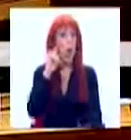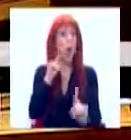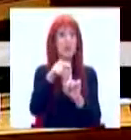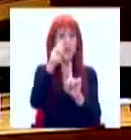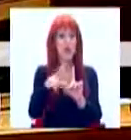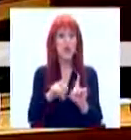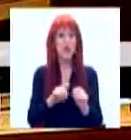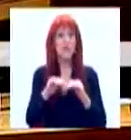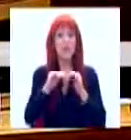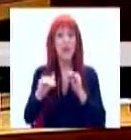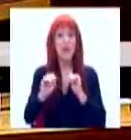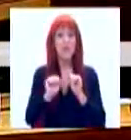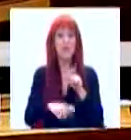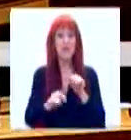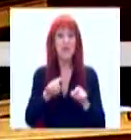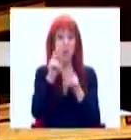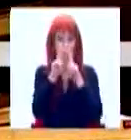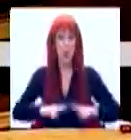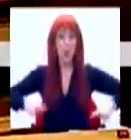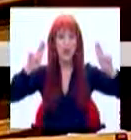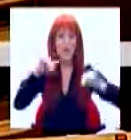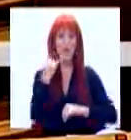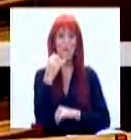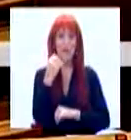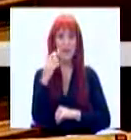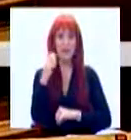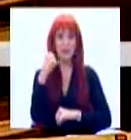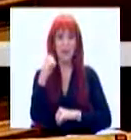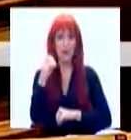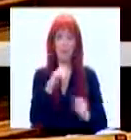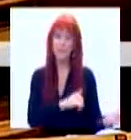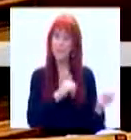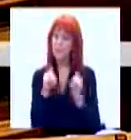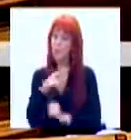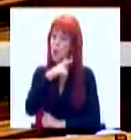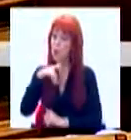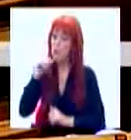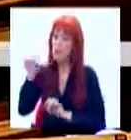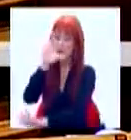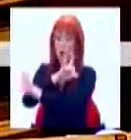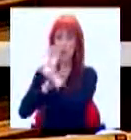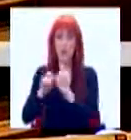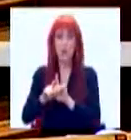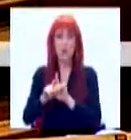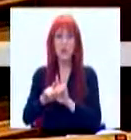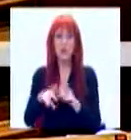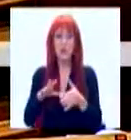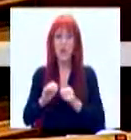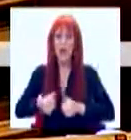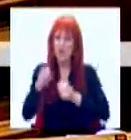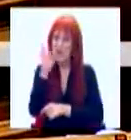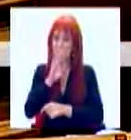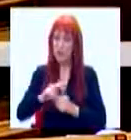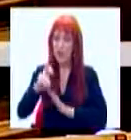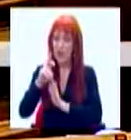Objetivos de Desenvolvimento Sustentável das Nações Unidas 2030. Por outro lado, um compromisso europeu decorrente da aplicação das